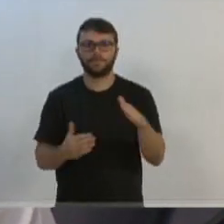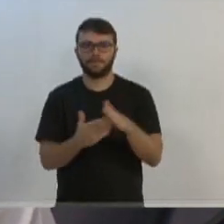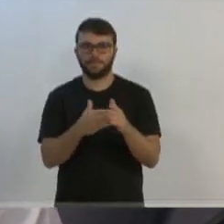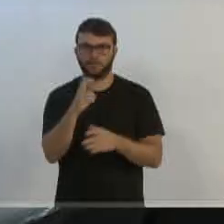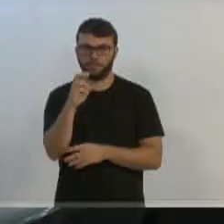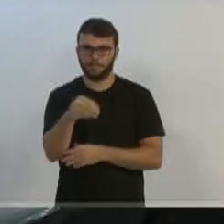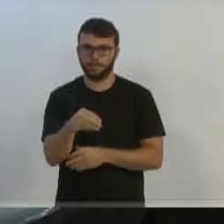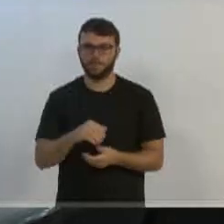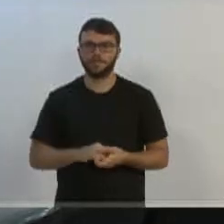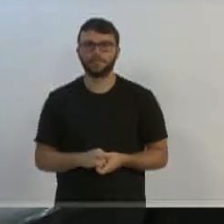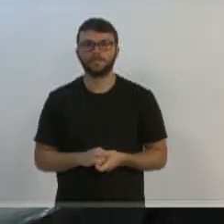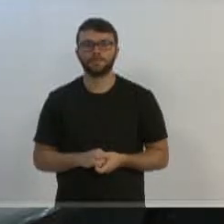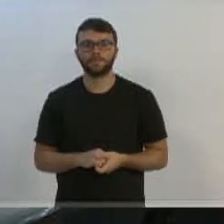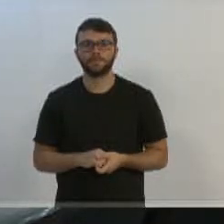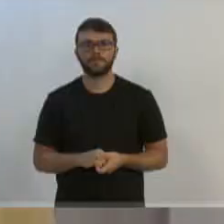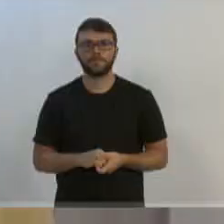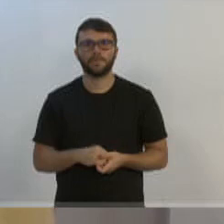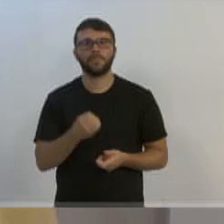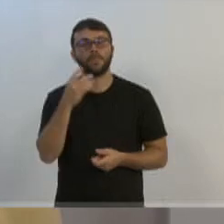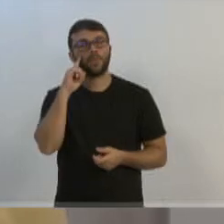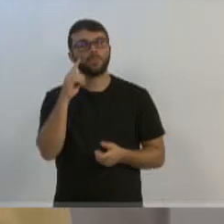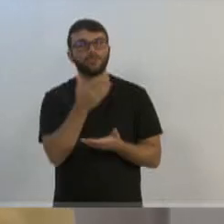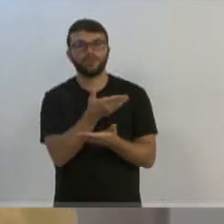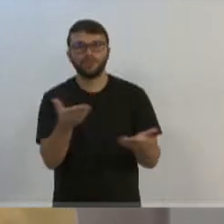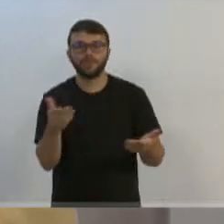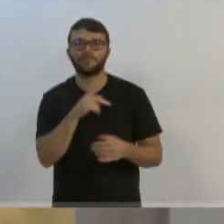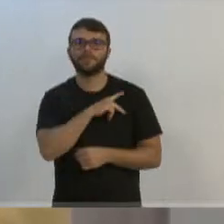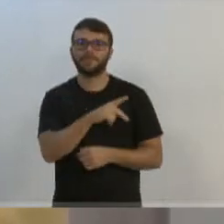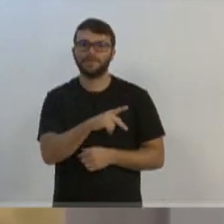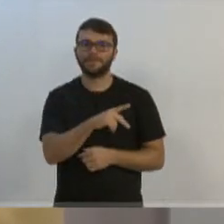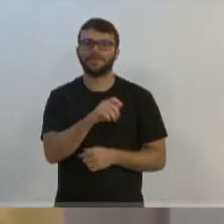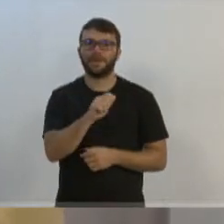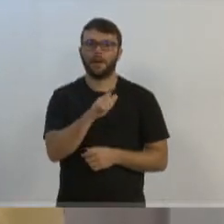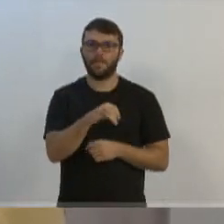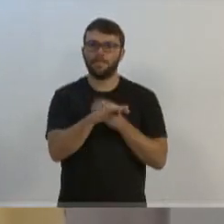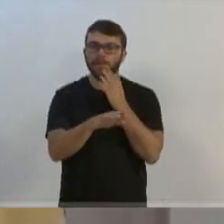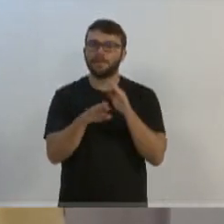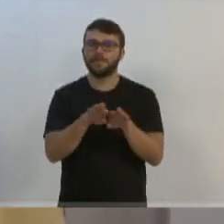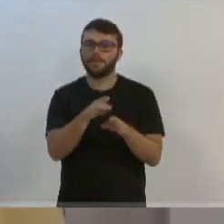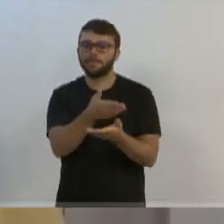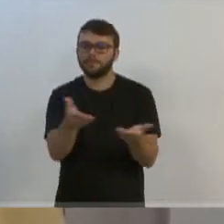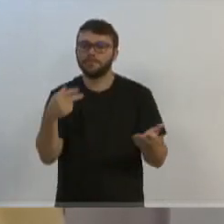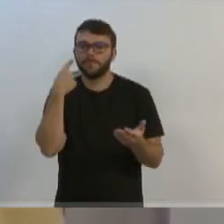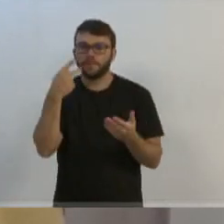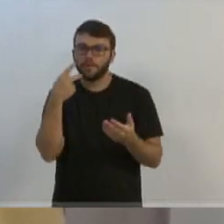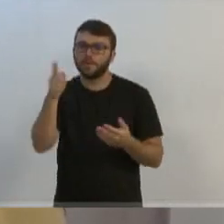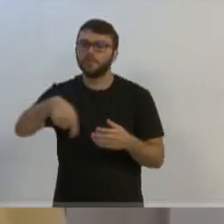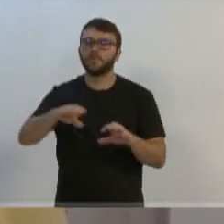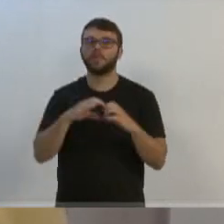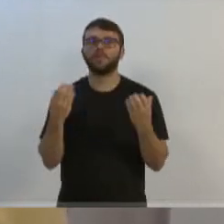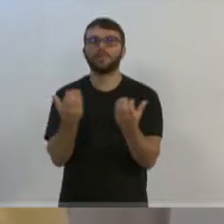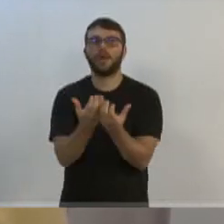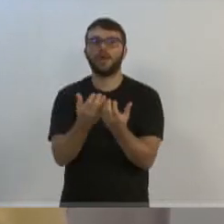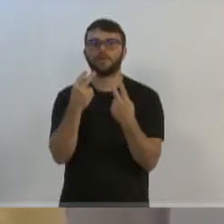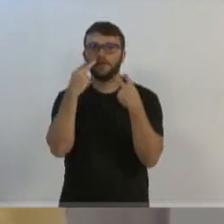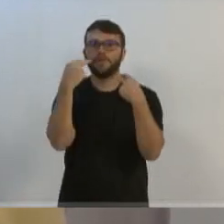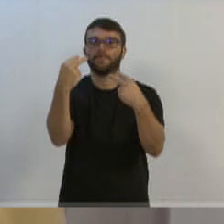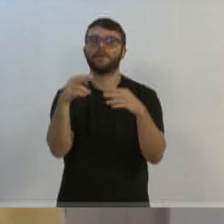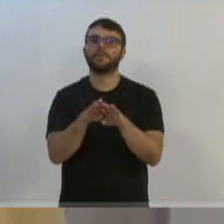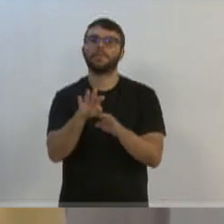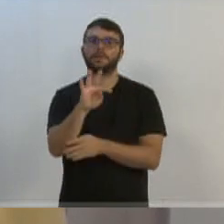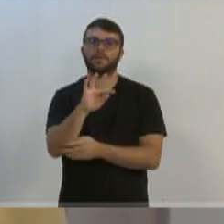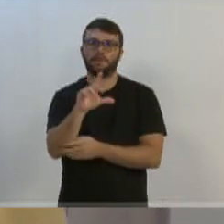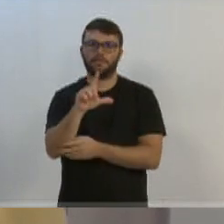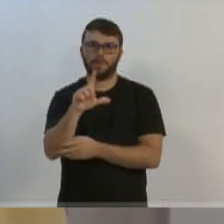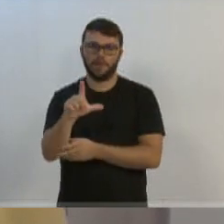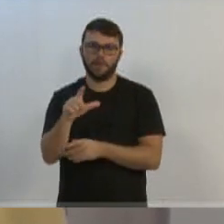5 minutos. Bom dia, presidente Almir Vieira, bom dia aos colegas vereadores, a comunidade aqui que nos acompanha e nos assiste também através dos